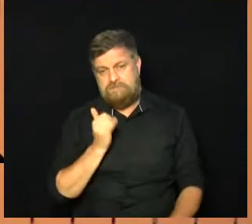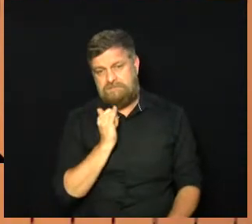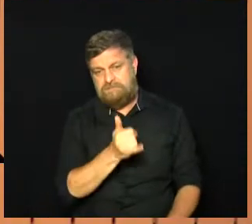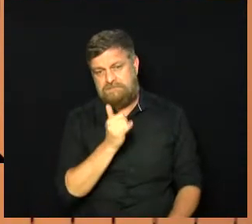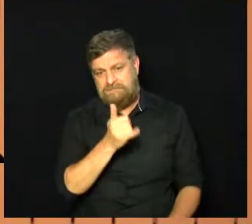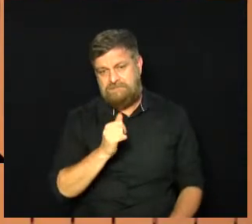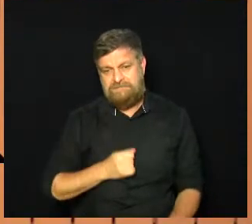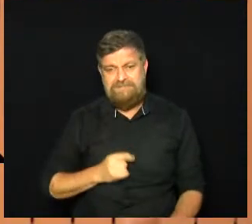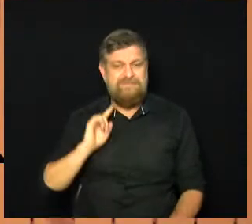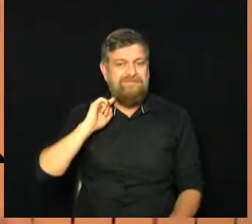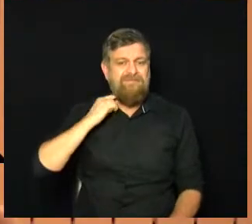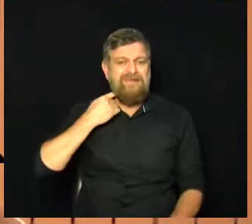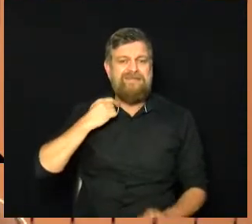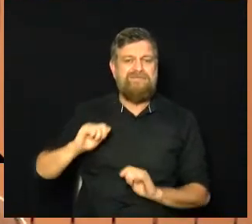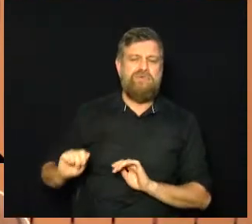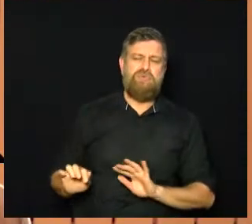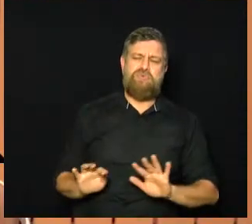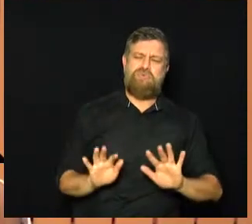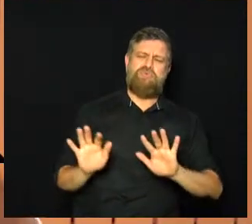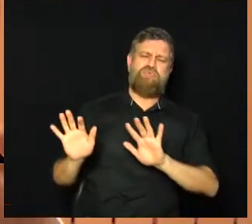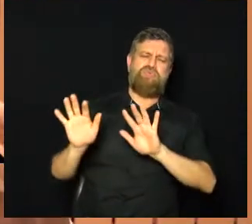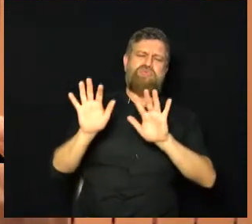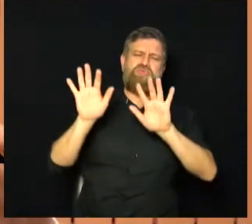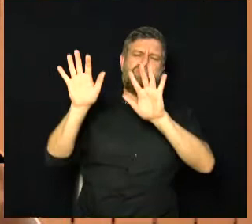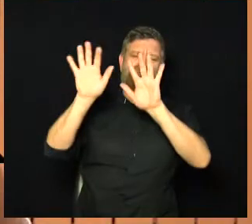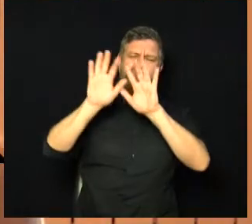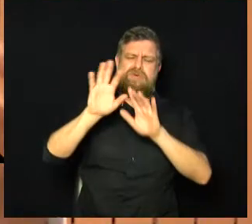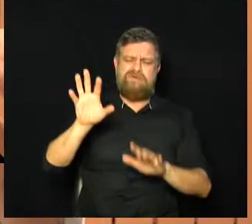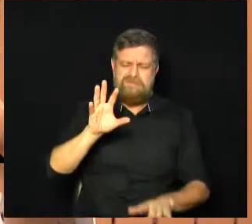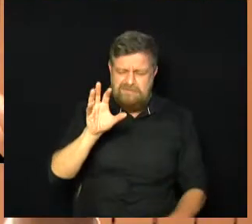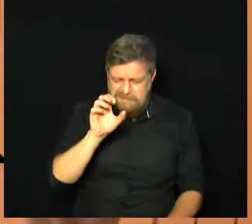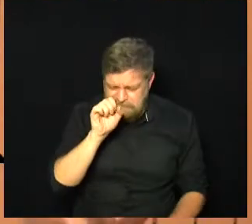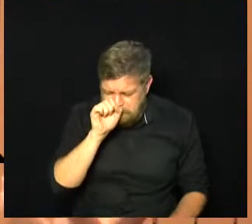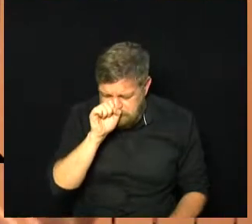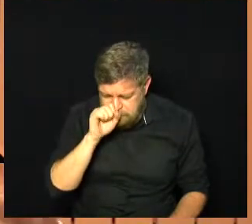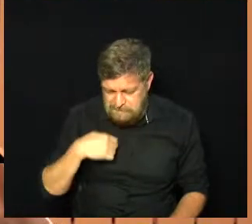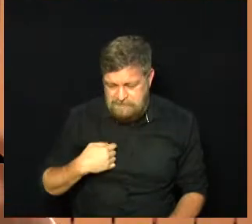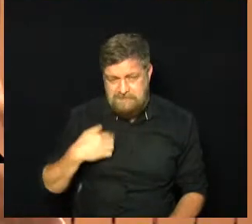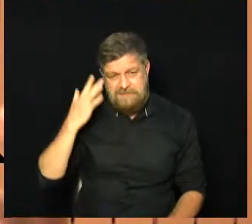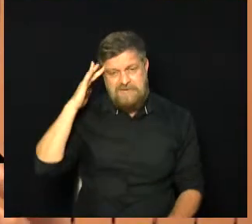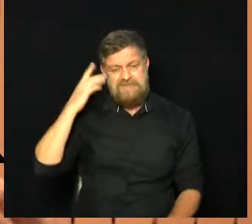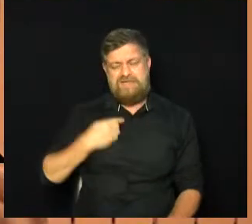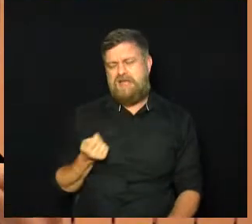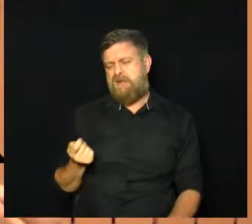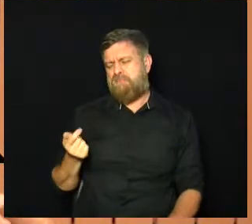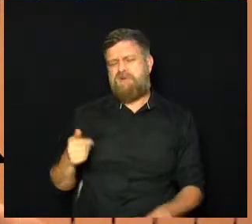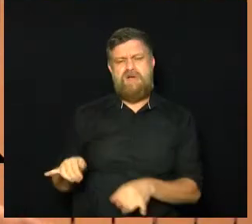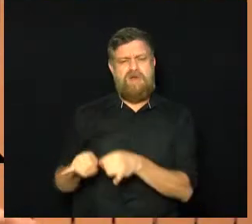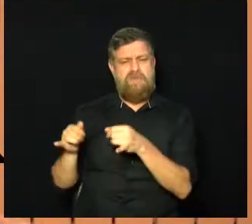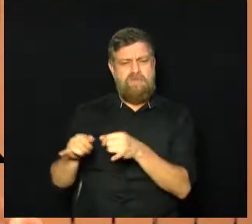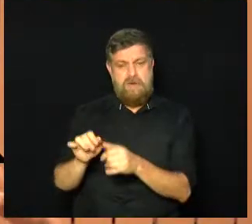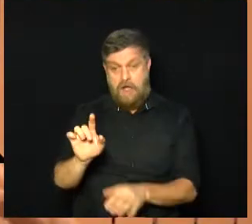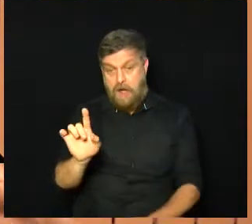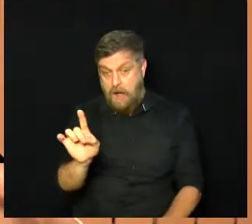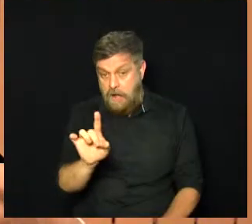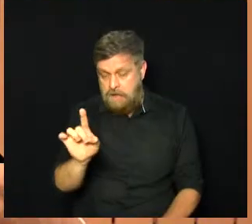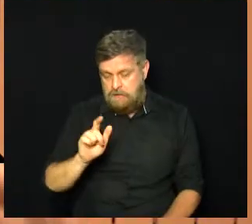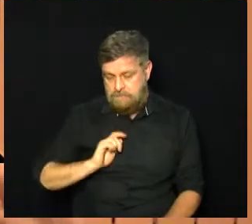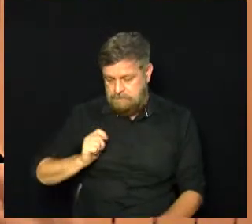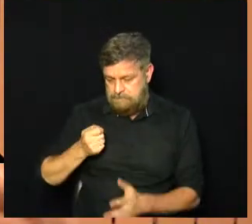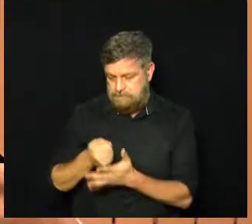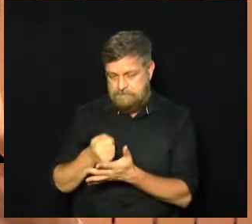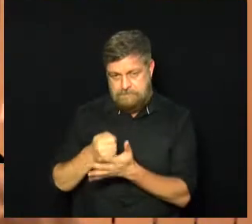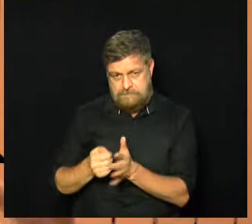poluição do ar, por exemplo, que muitas vezes a gente acha que é um negócio pequeno, mas isso determina, inclusive,